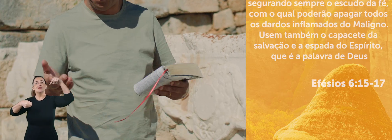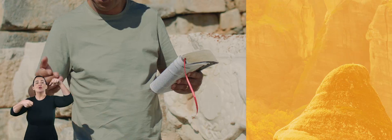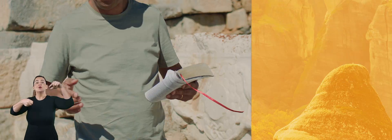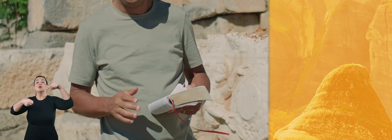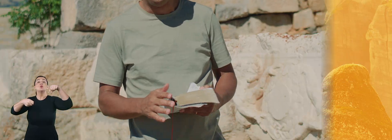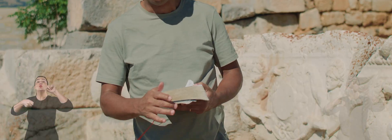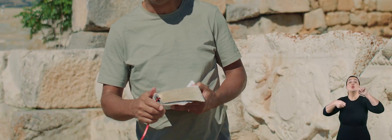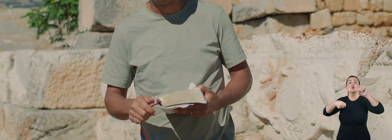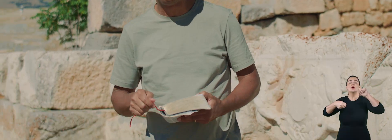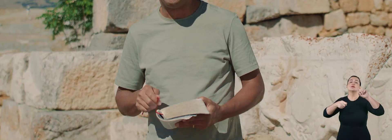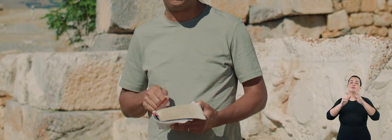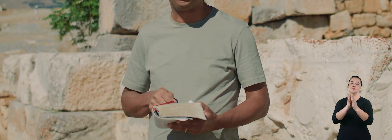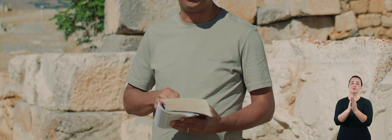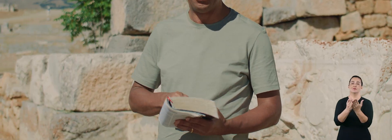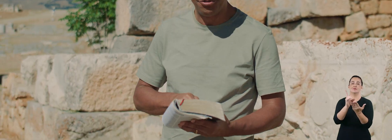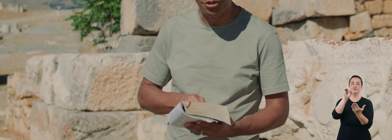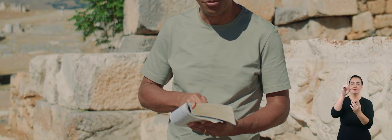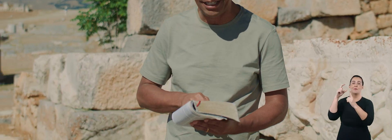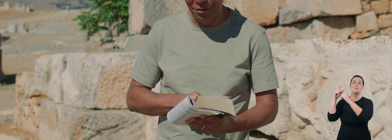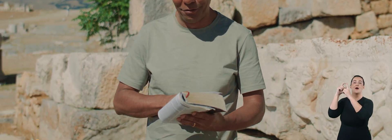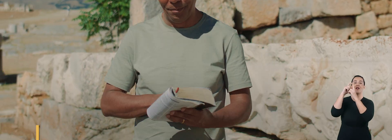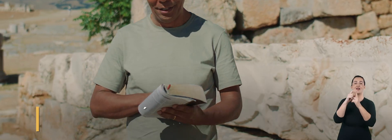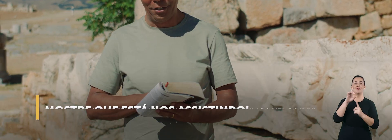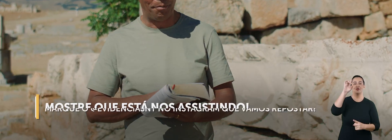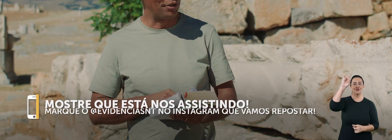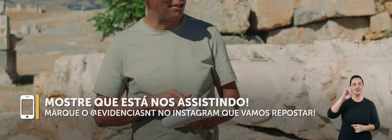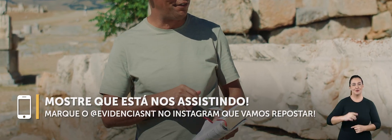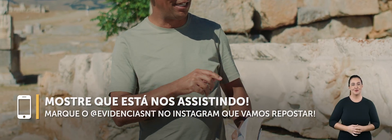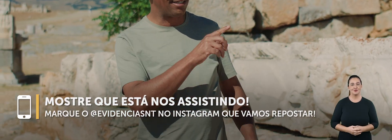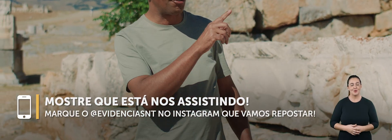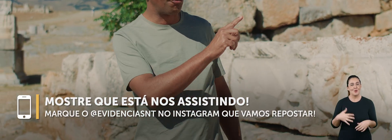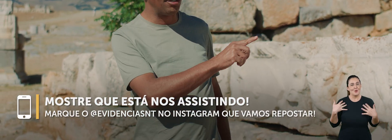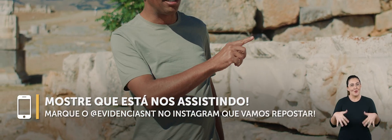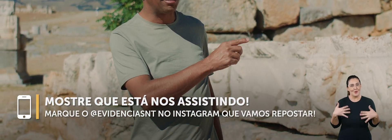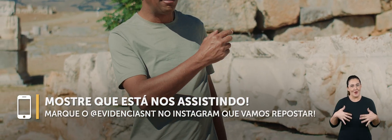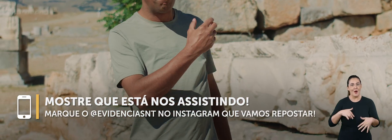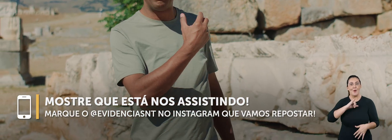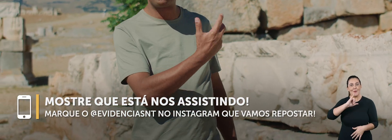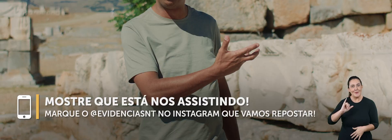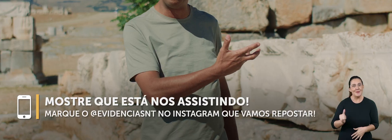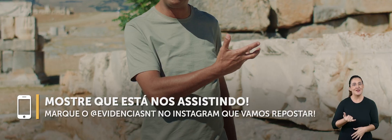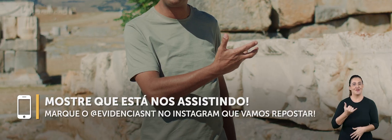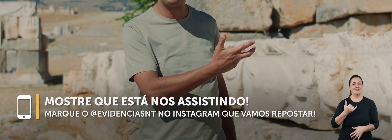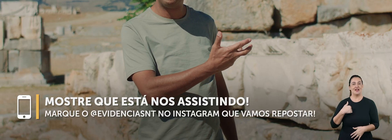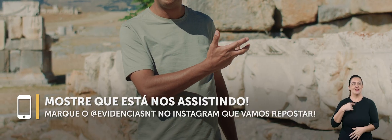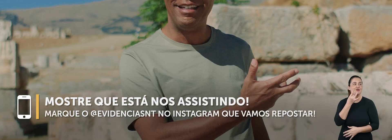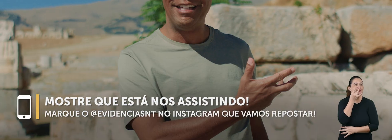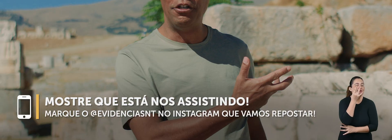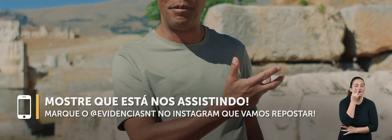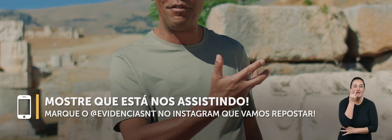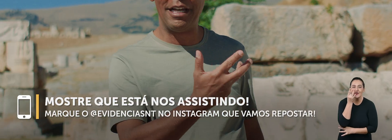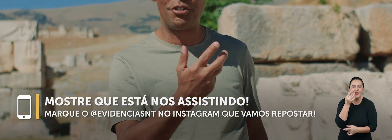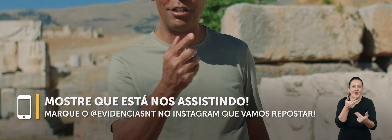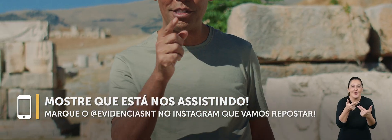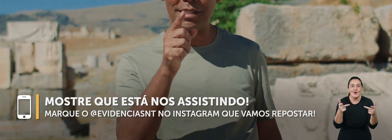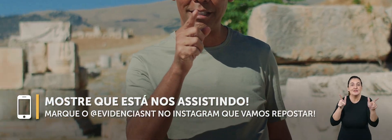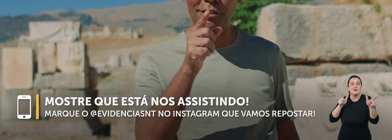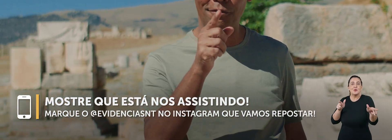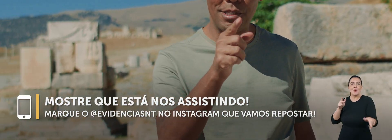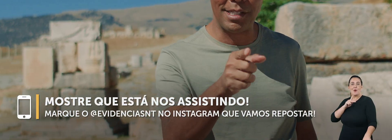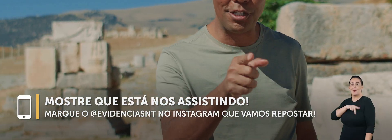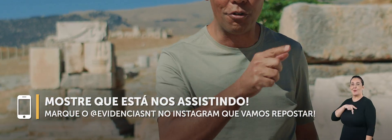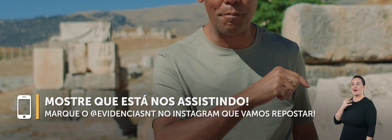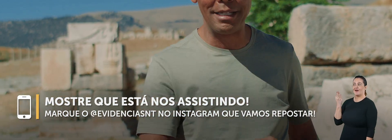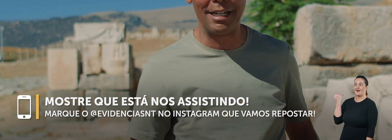Deus. Olha o privilégio que eu estou tendo de poder ver essas coisas pessoalmente e o privilégio que Deus está